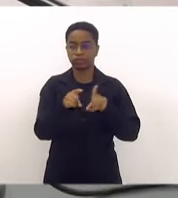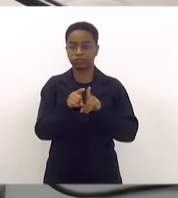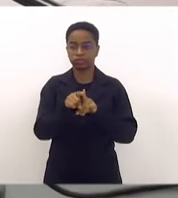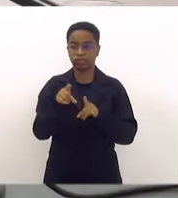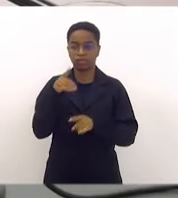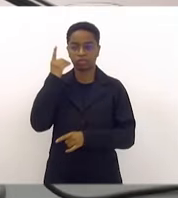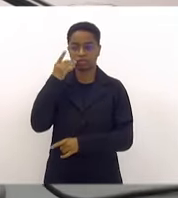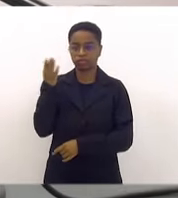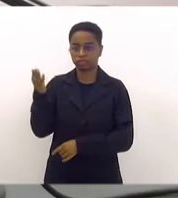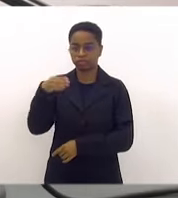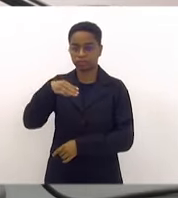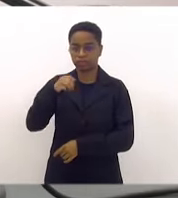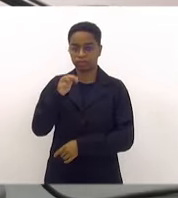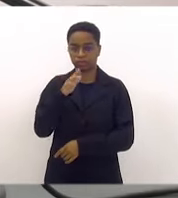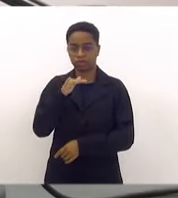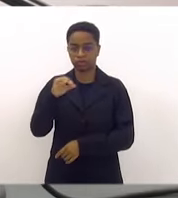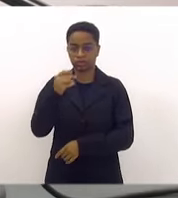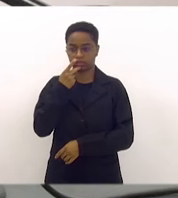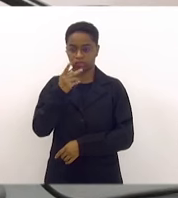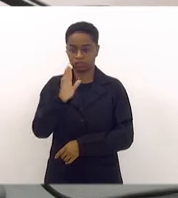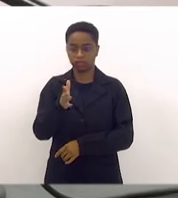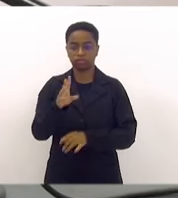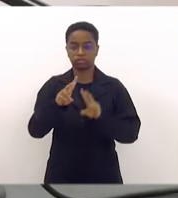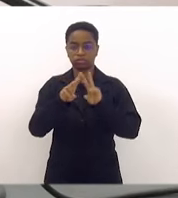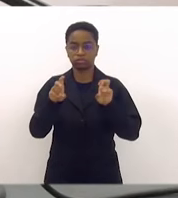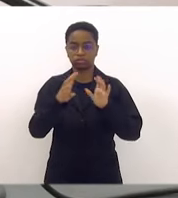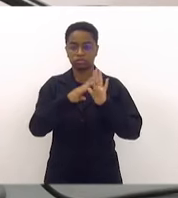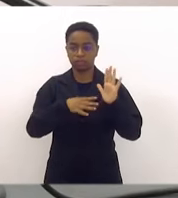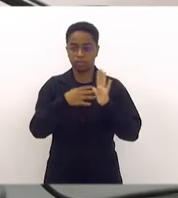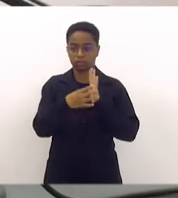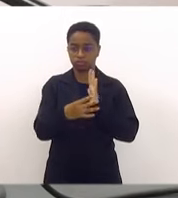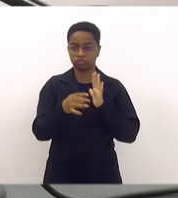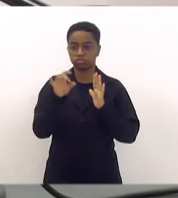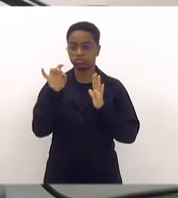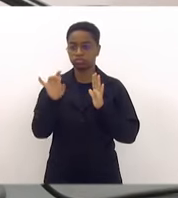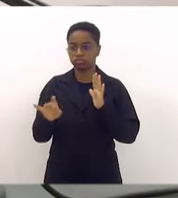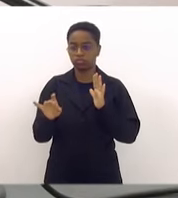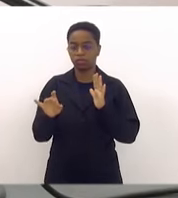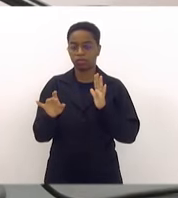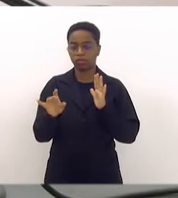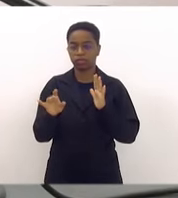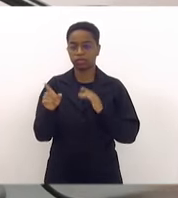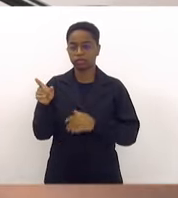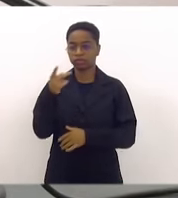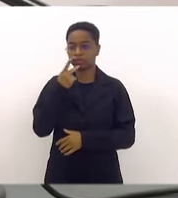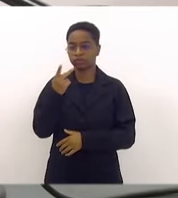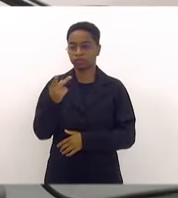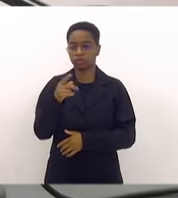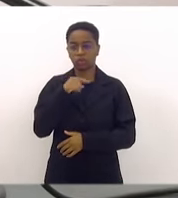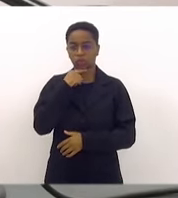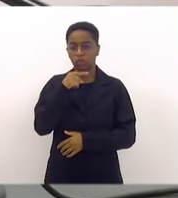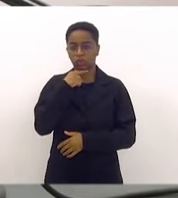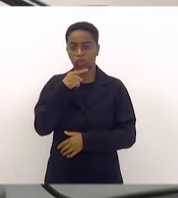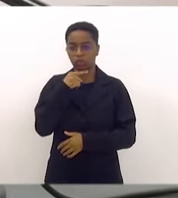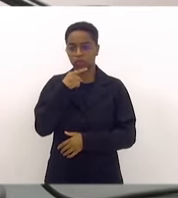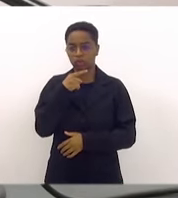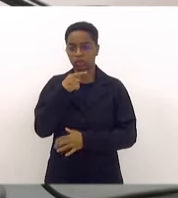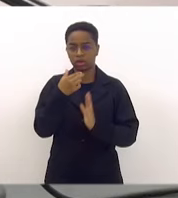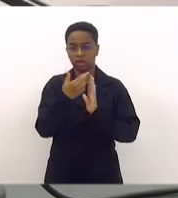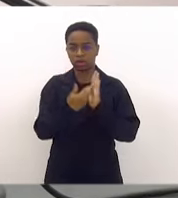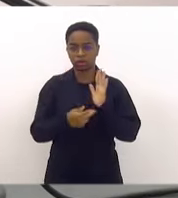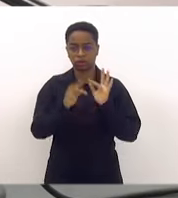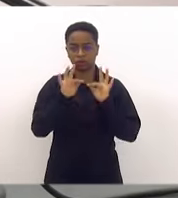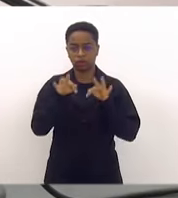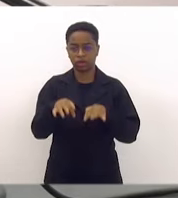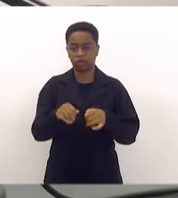Márcio goberto falou sobre o cronograma Deputado só para e ele falou que não vai conseguir fazer o relatório